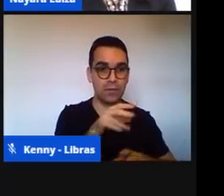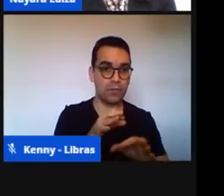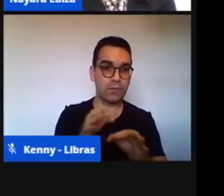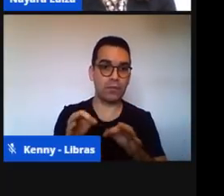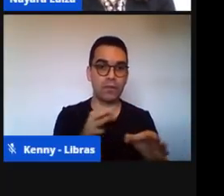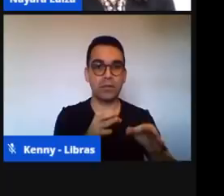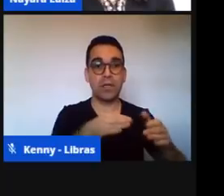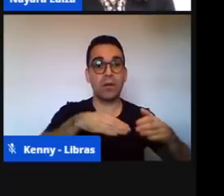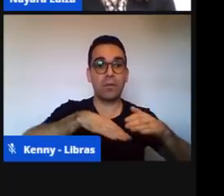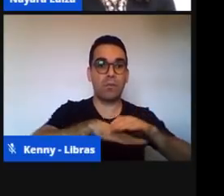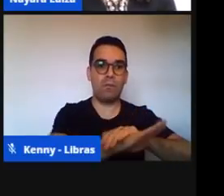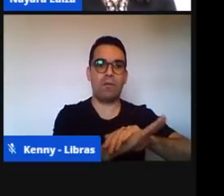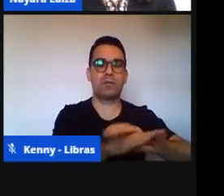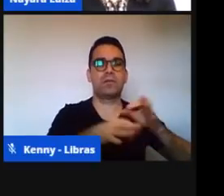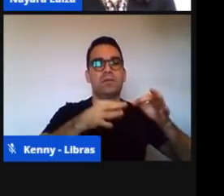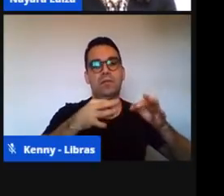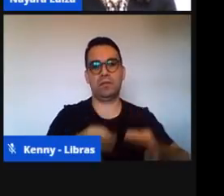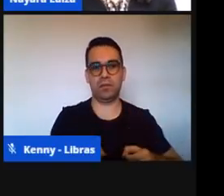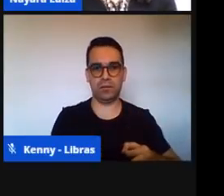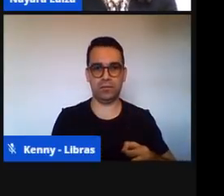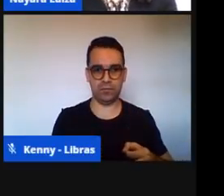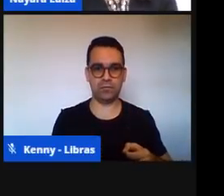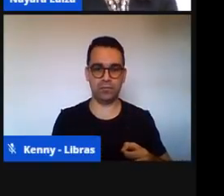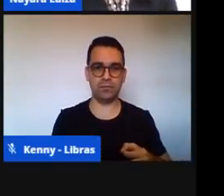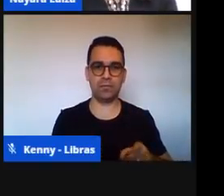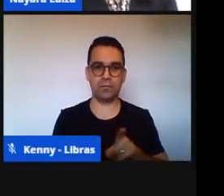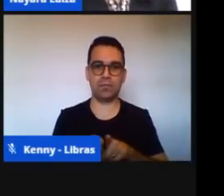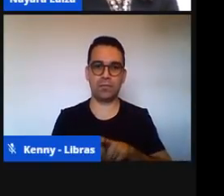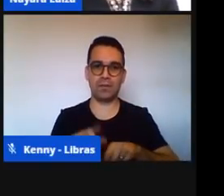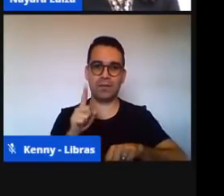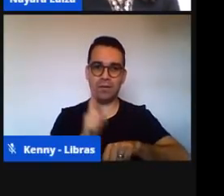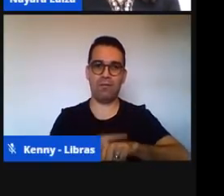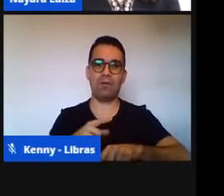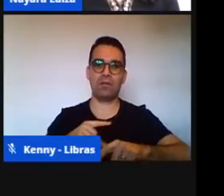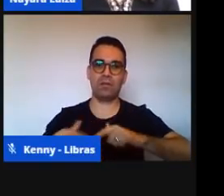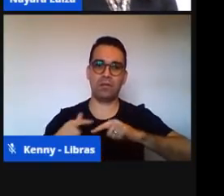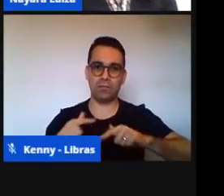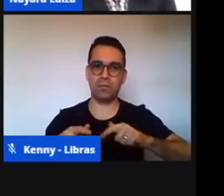já estar com tudo organizado para começar a rotina de trabalho do dia.